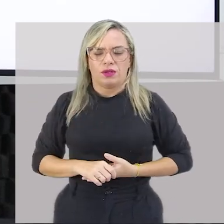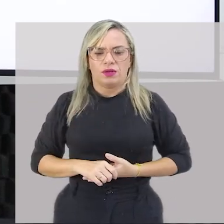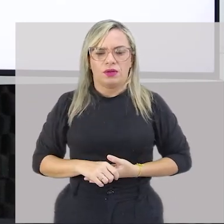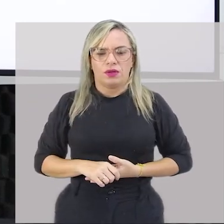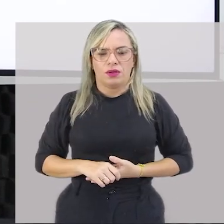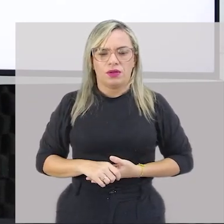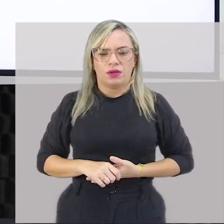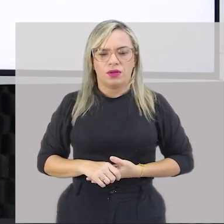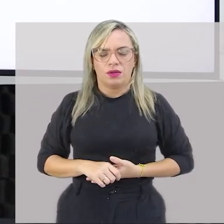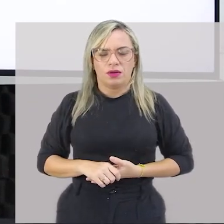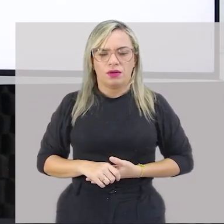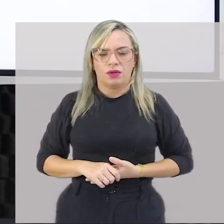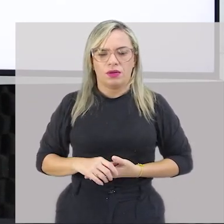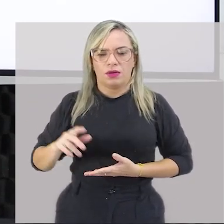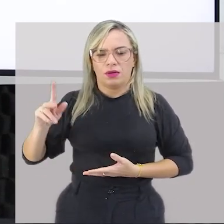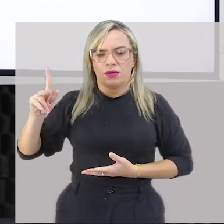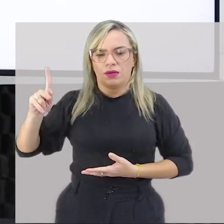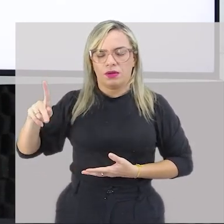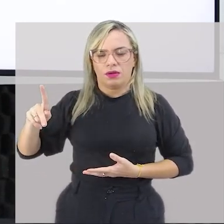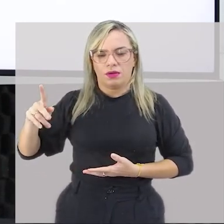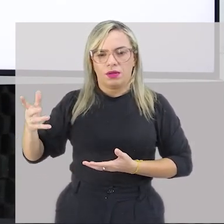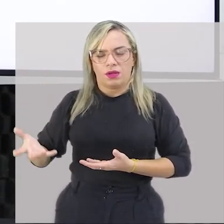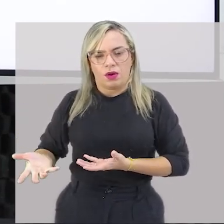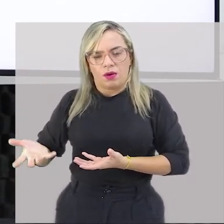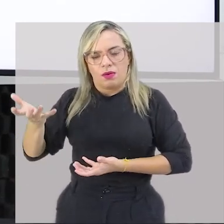Esse aqui eu vou chamar de peso da barra.